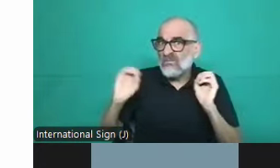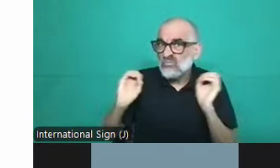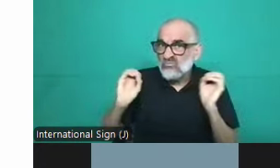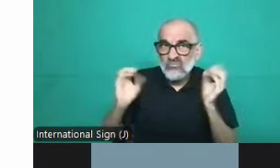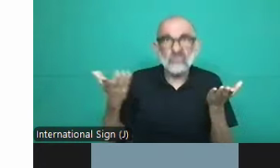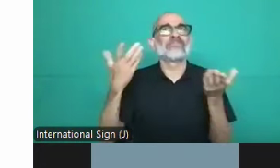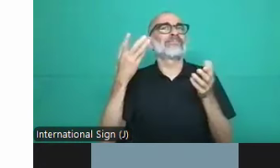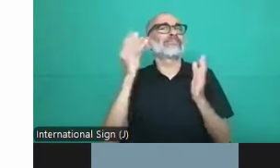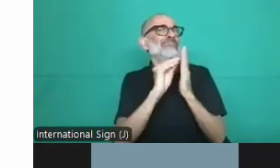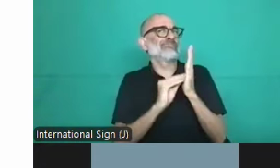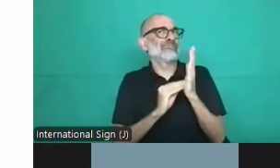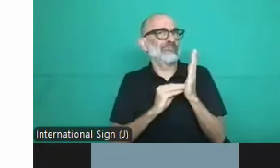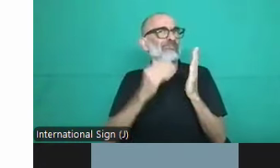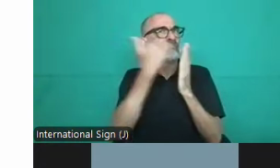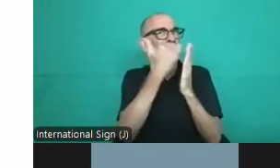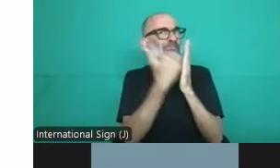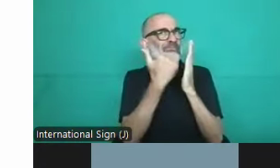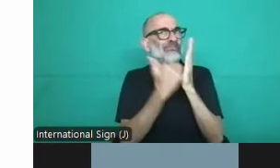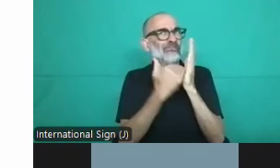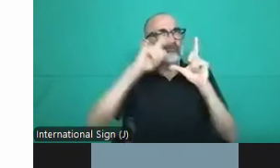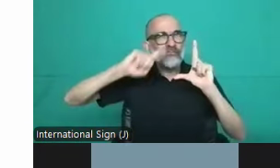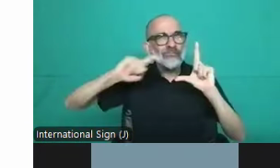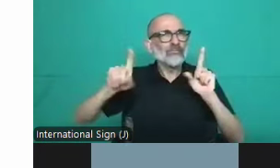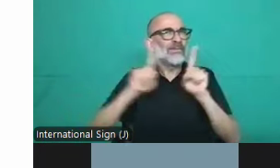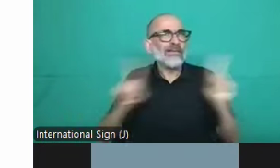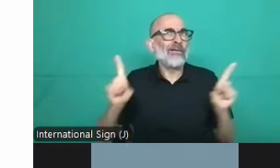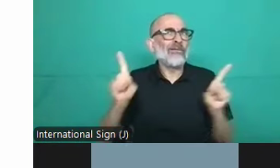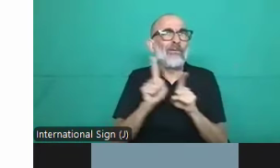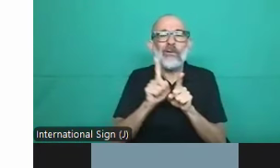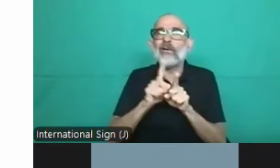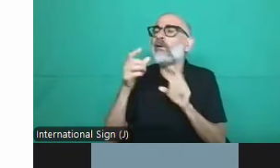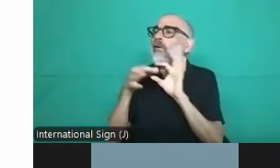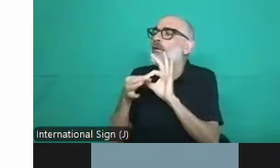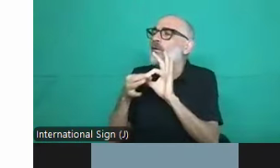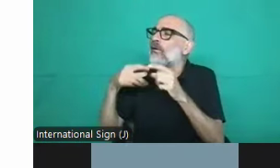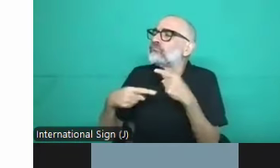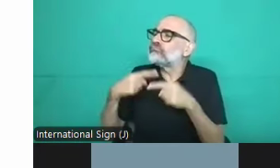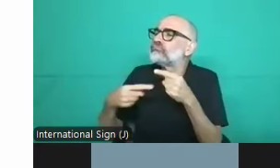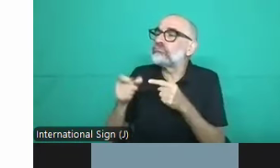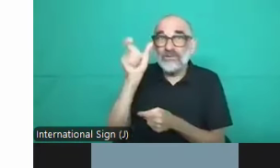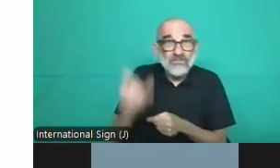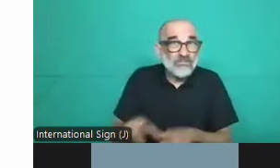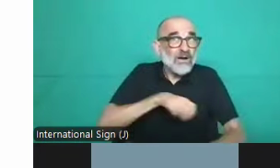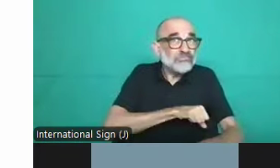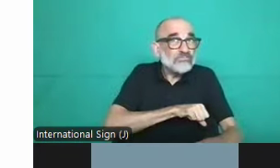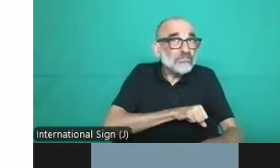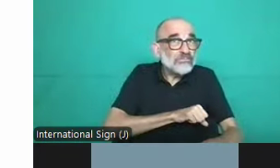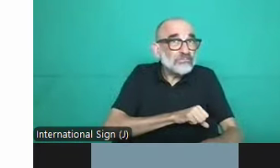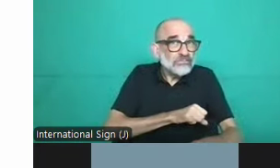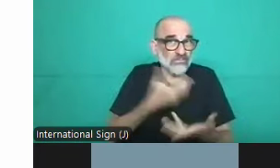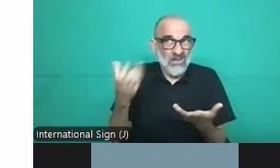Com isso, estivemos implementando esse acompanhamento e monitoramento que não existia antes.